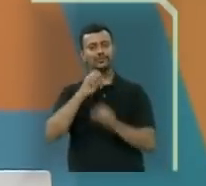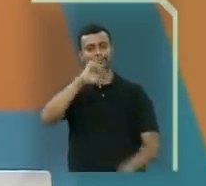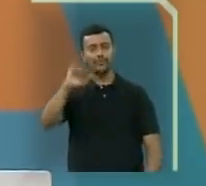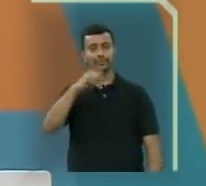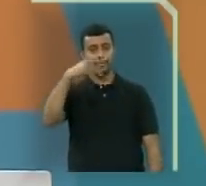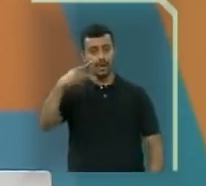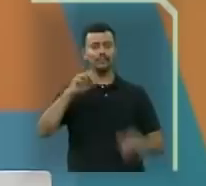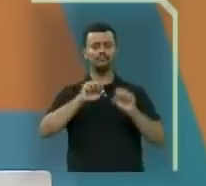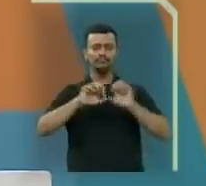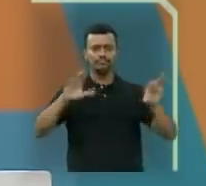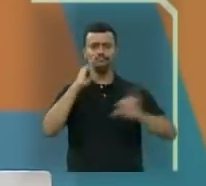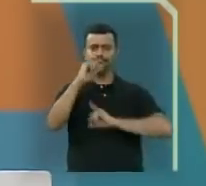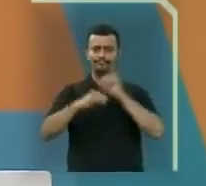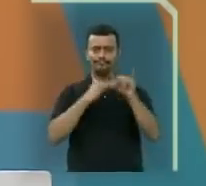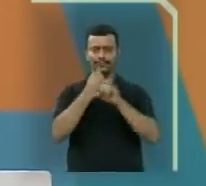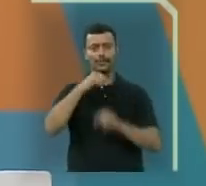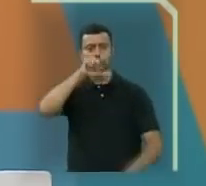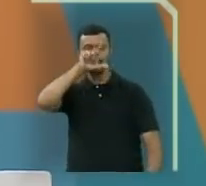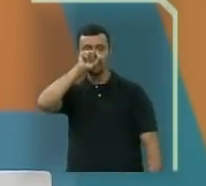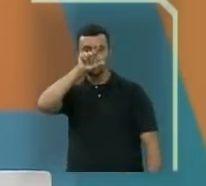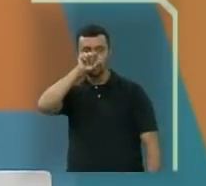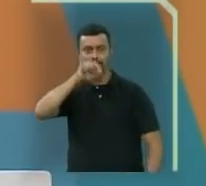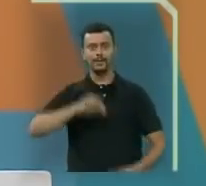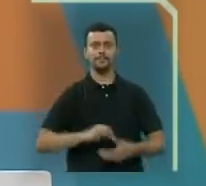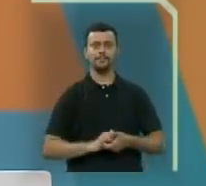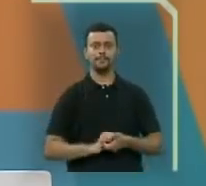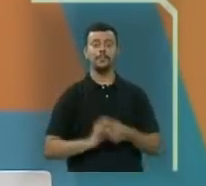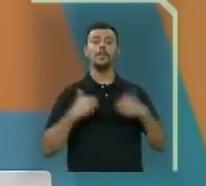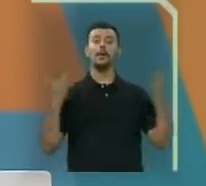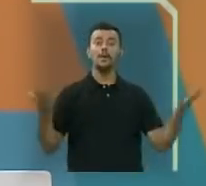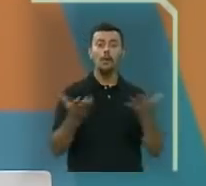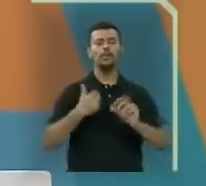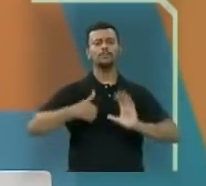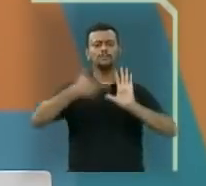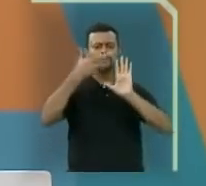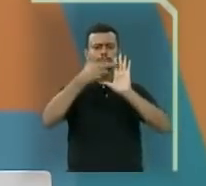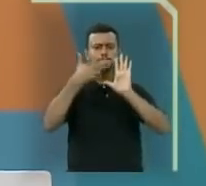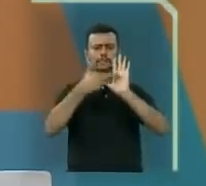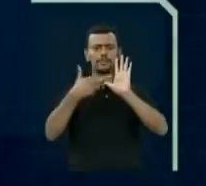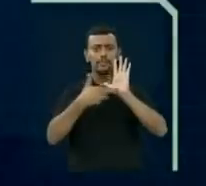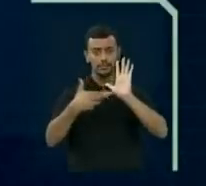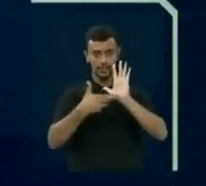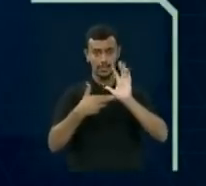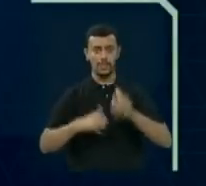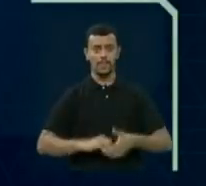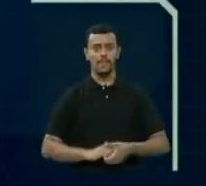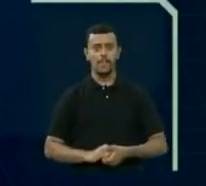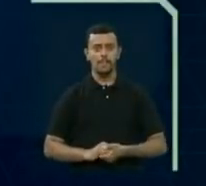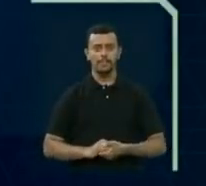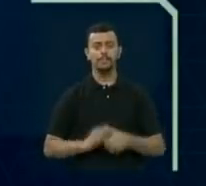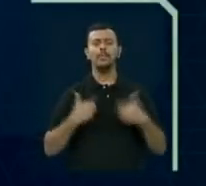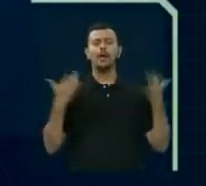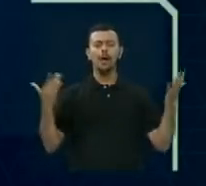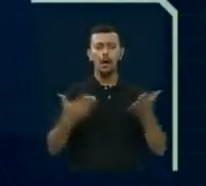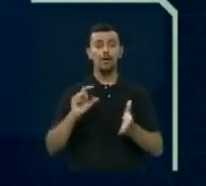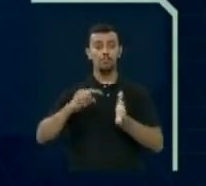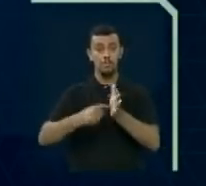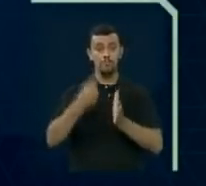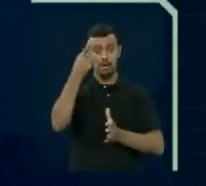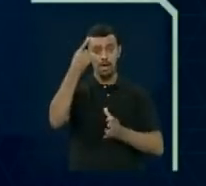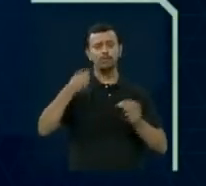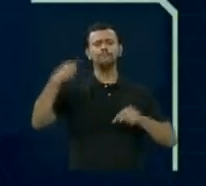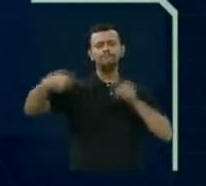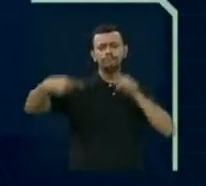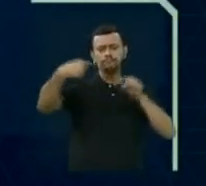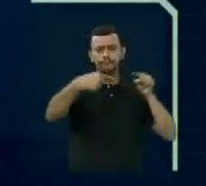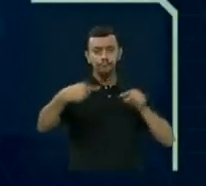Twitter. Vamos agora às regras desse primeiro bloco. No primeiro bloco,